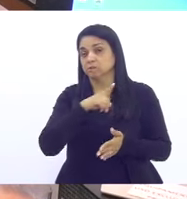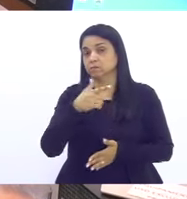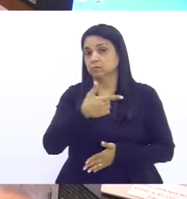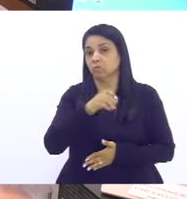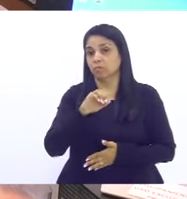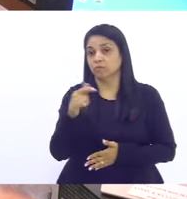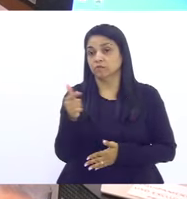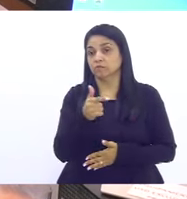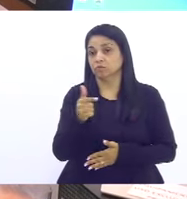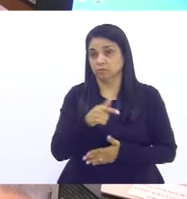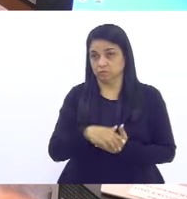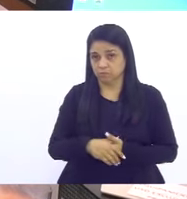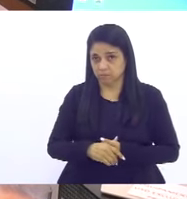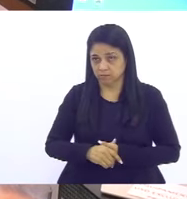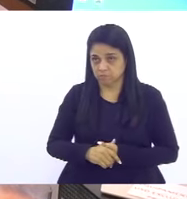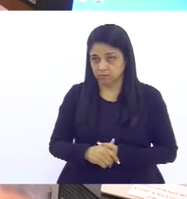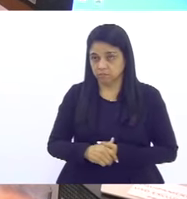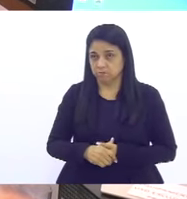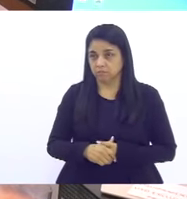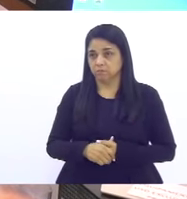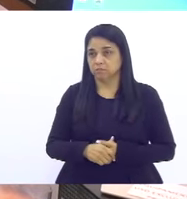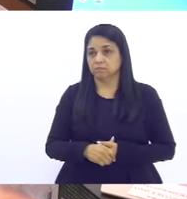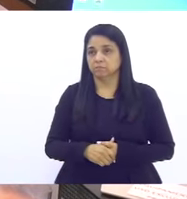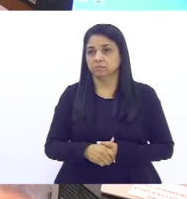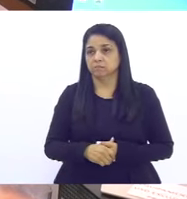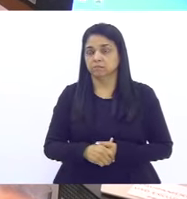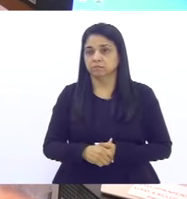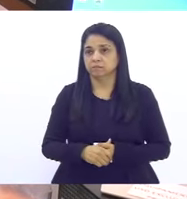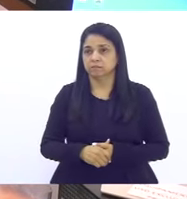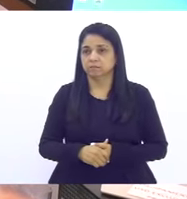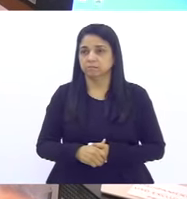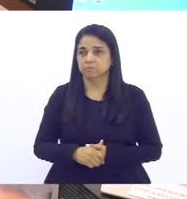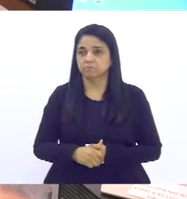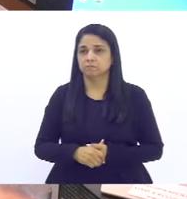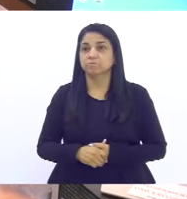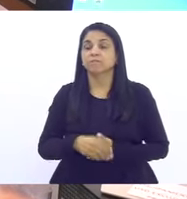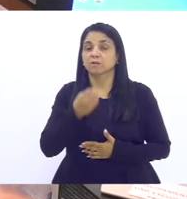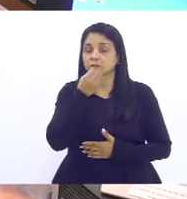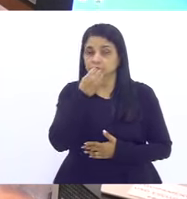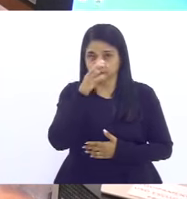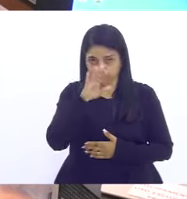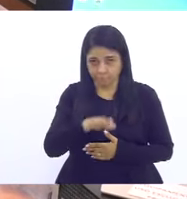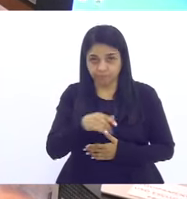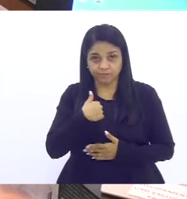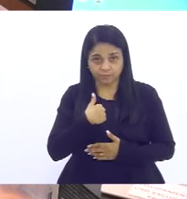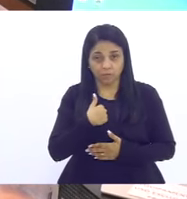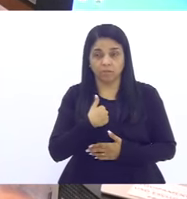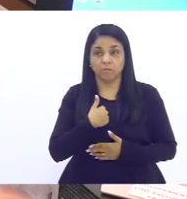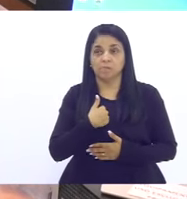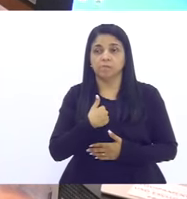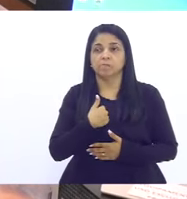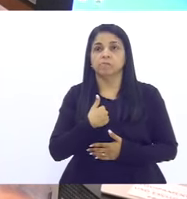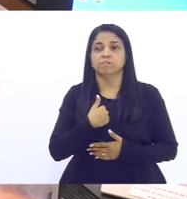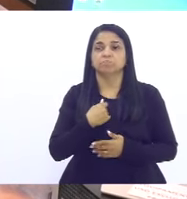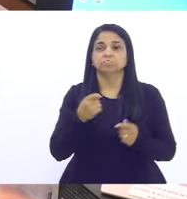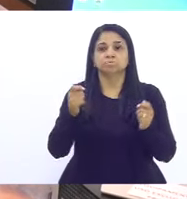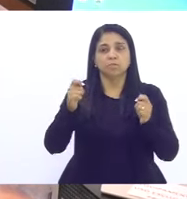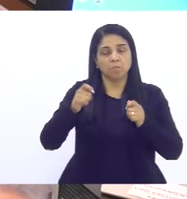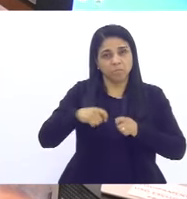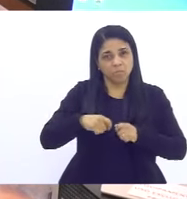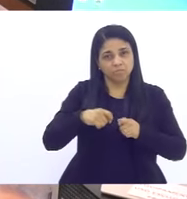Alô? Deputada, boa tarde. Então, a gente pode trazer isso em mais detalhes